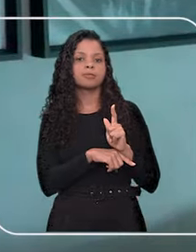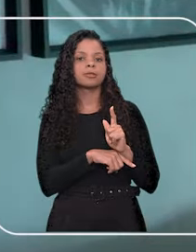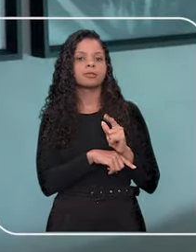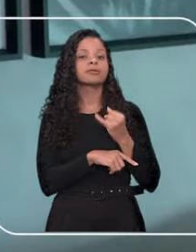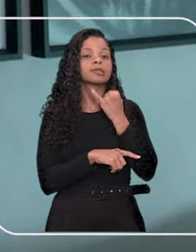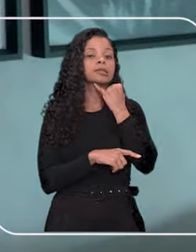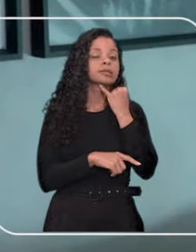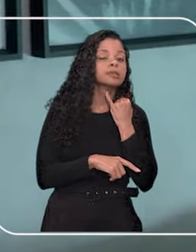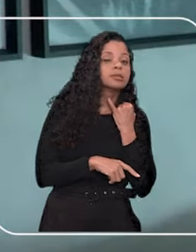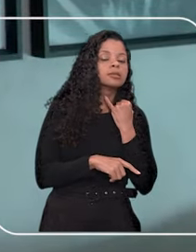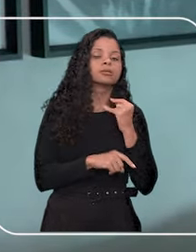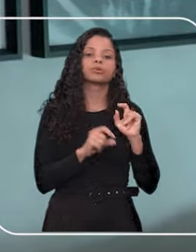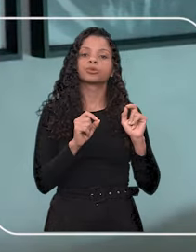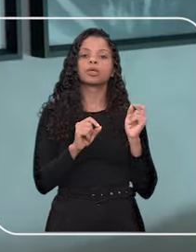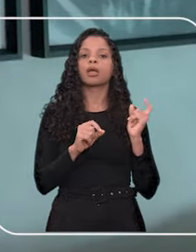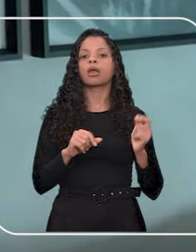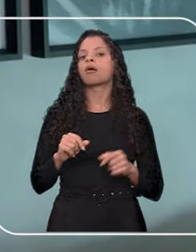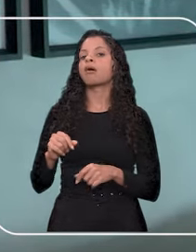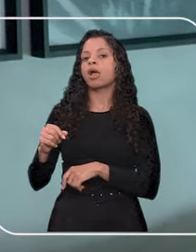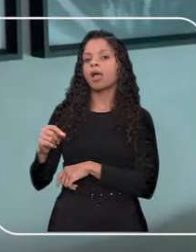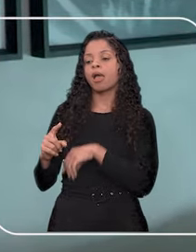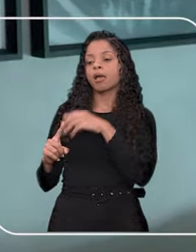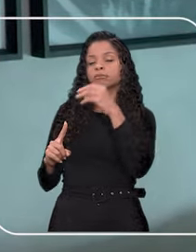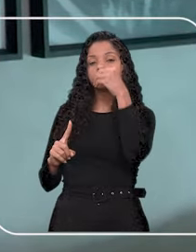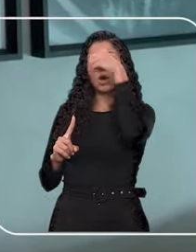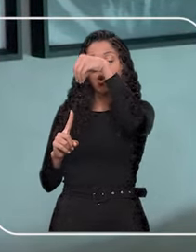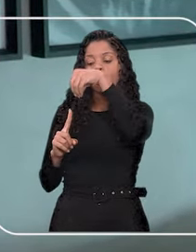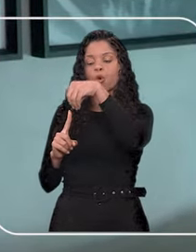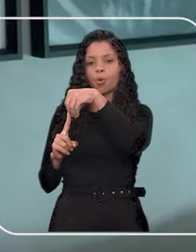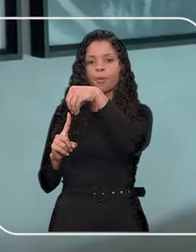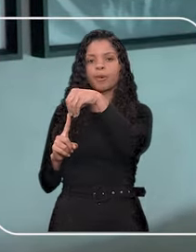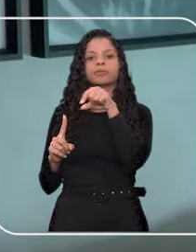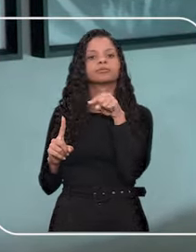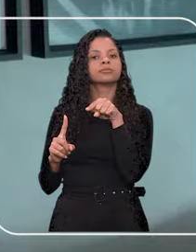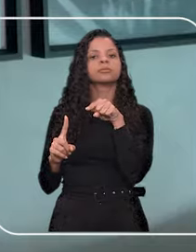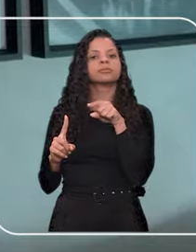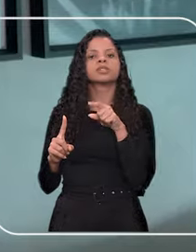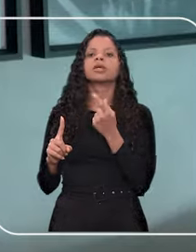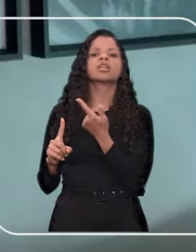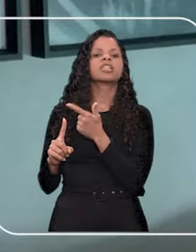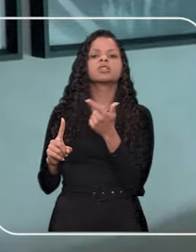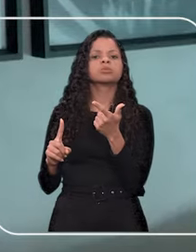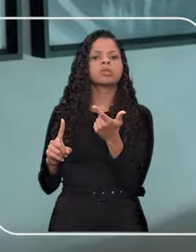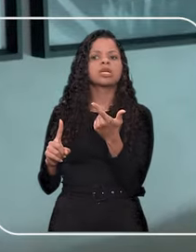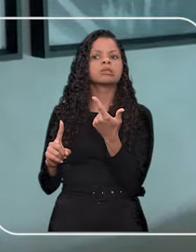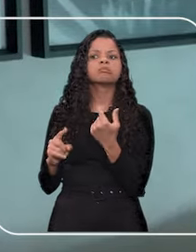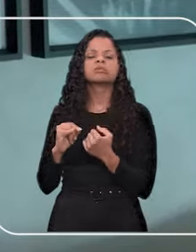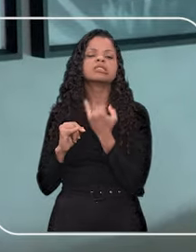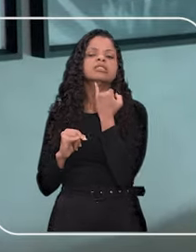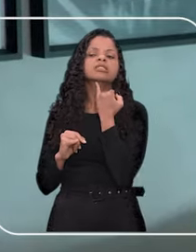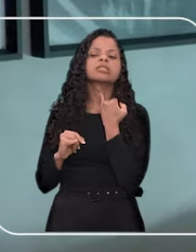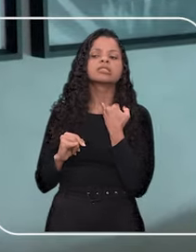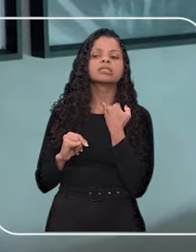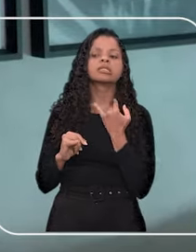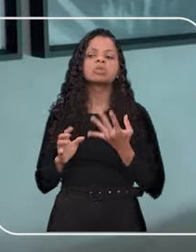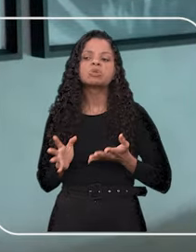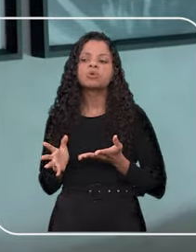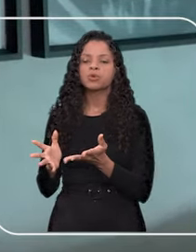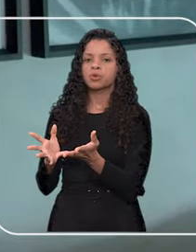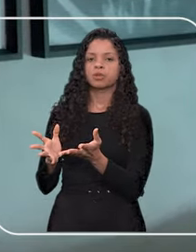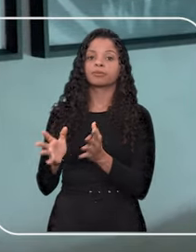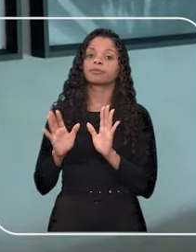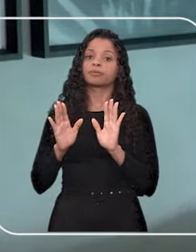ato culposo e ato doloso o ato culposo é aquele que foi praticado sem qualquer intenção de produzir